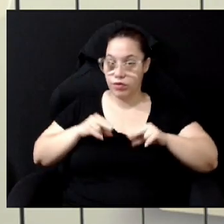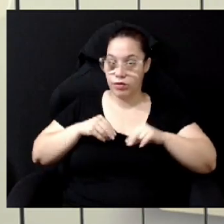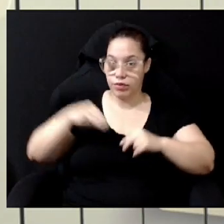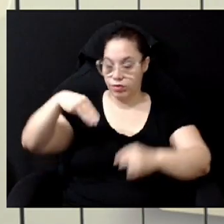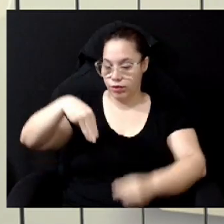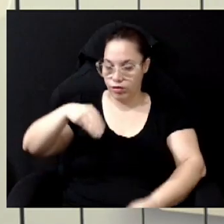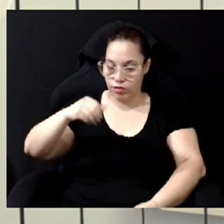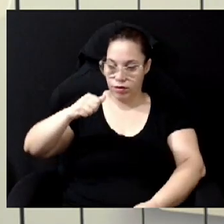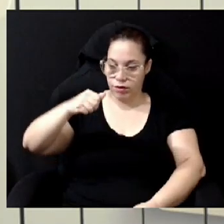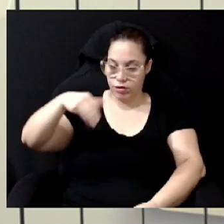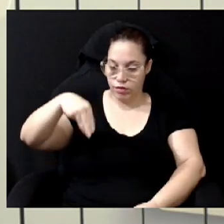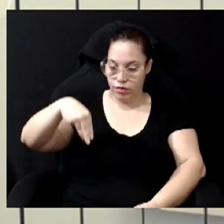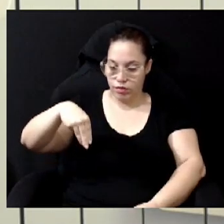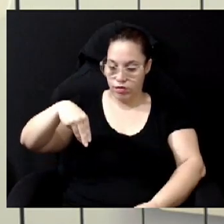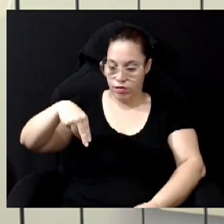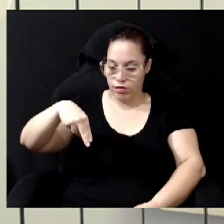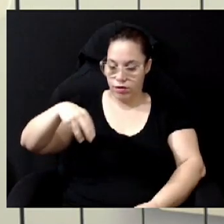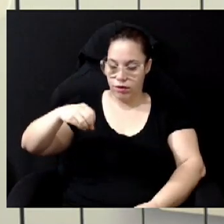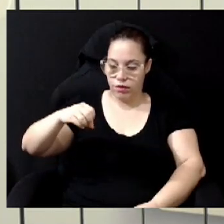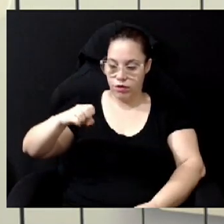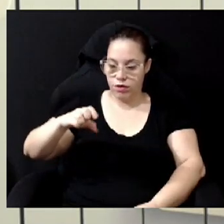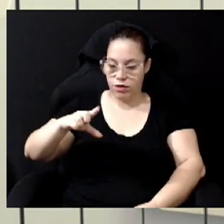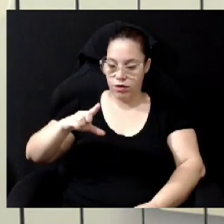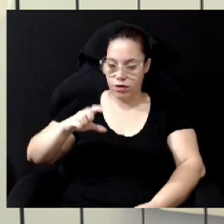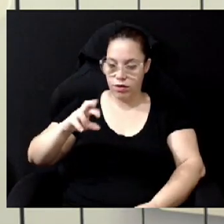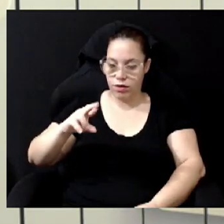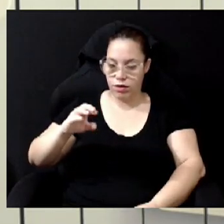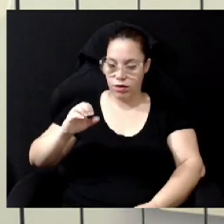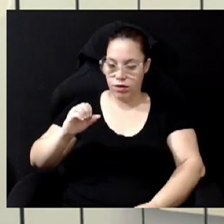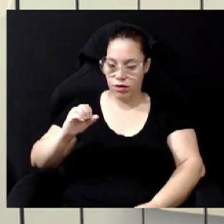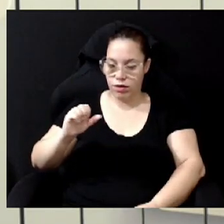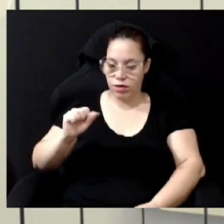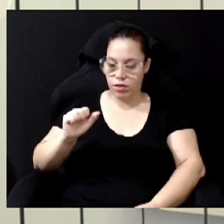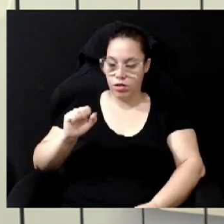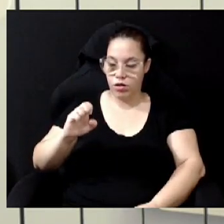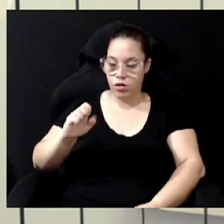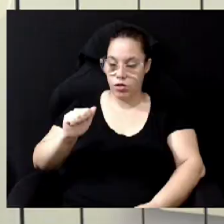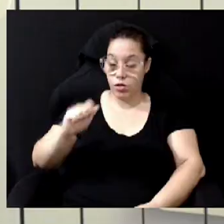uma solenidade que celebrou o Dia do Samba.